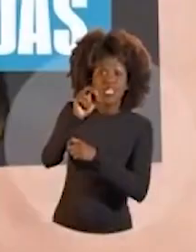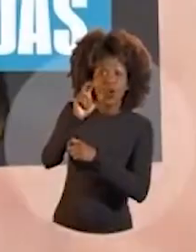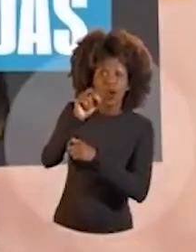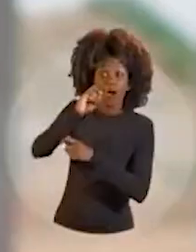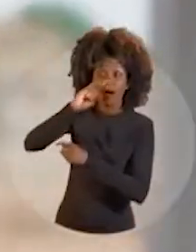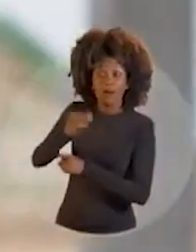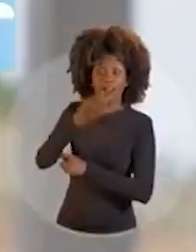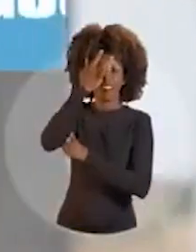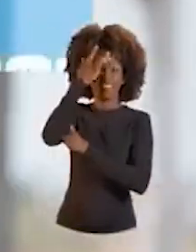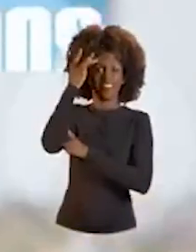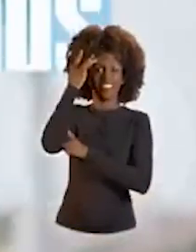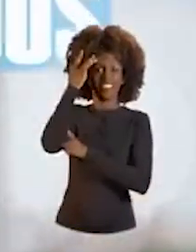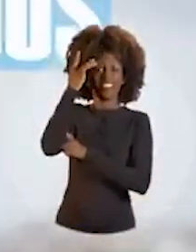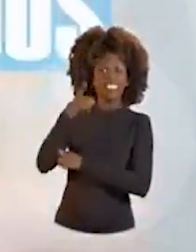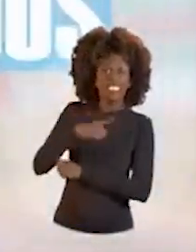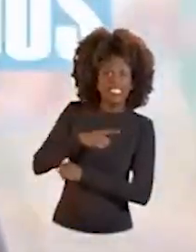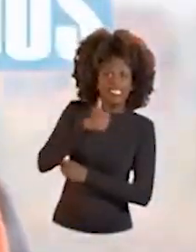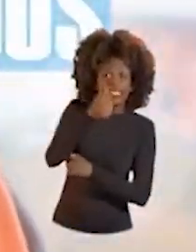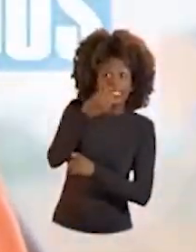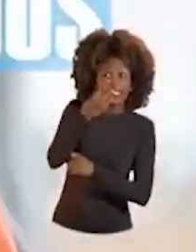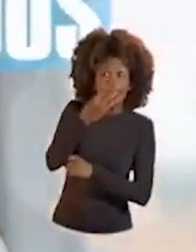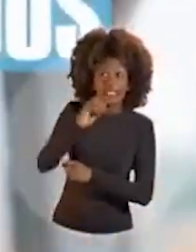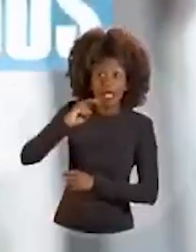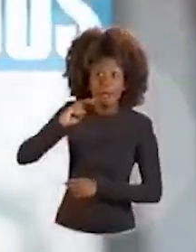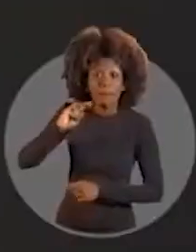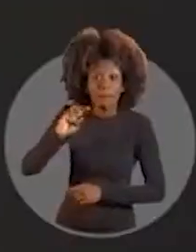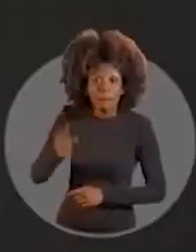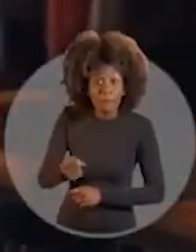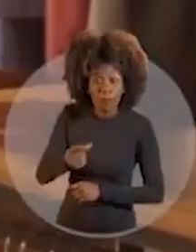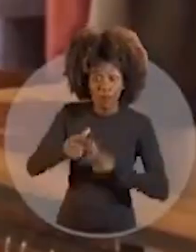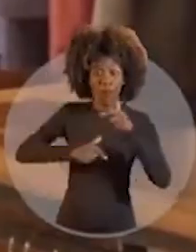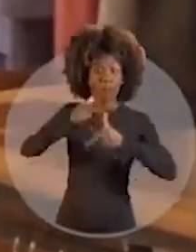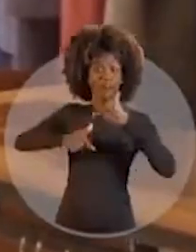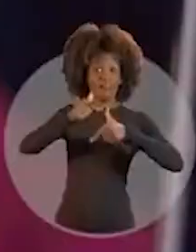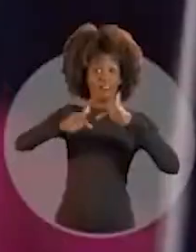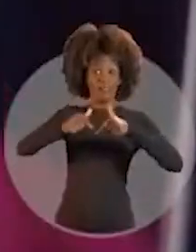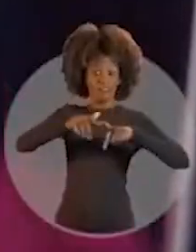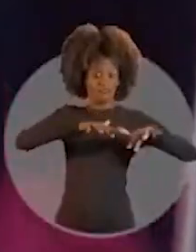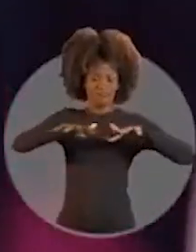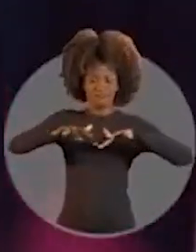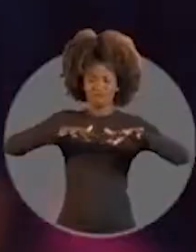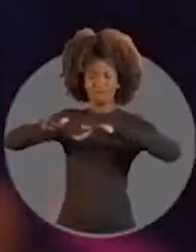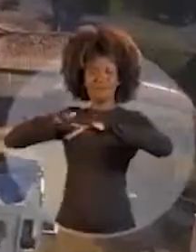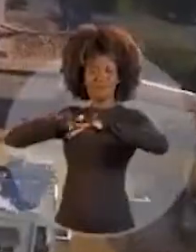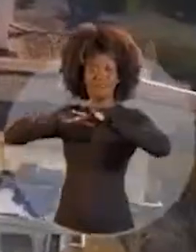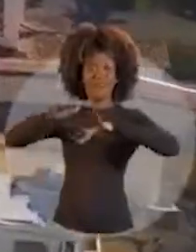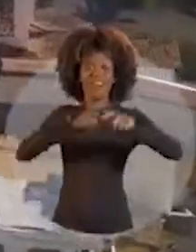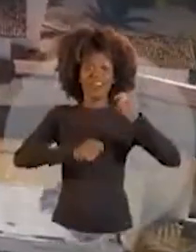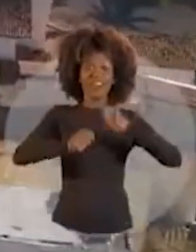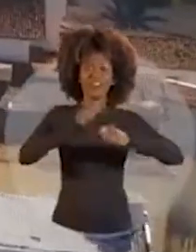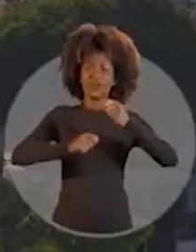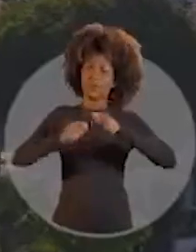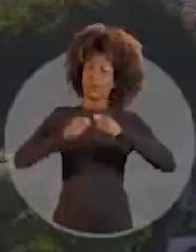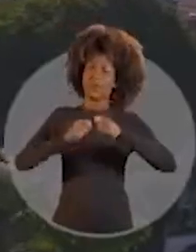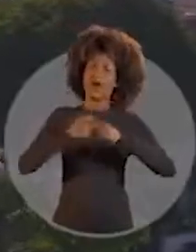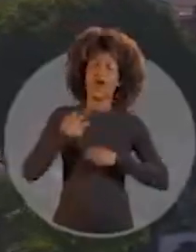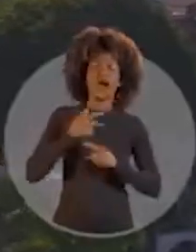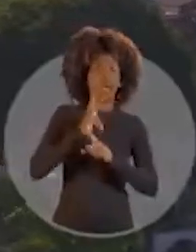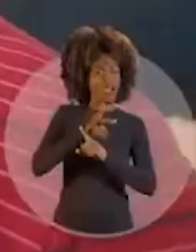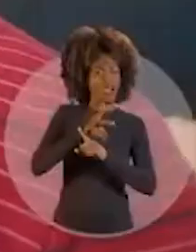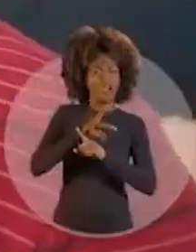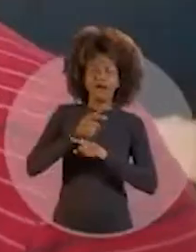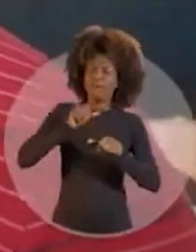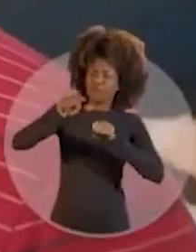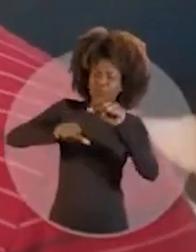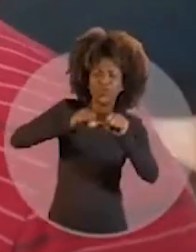milhões de pessoas, geram mais de 130 mil empregos e dinamizam as economias locais. O Parque Eólico transformou a cidade que a